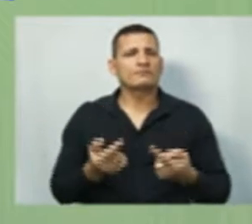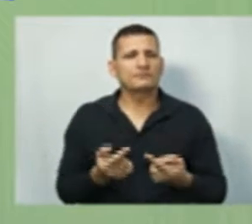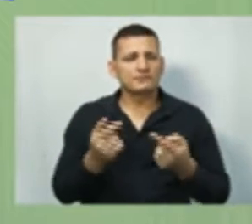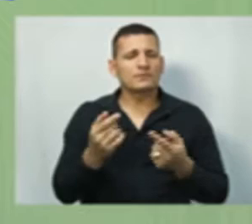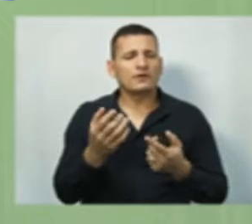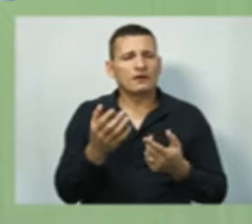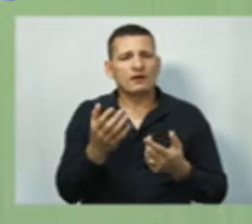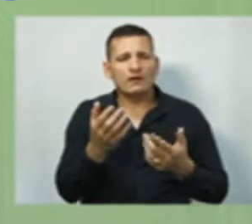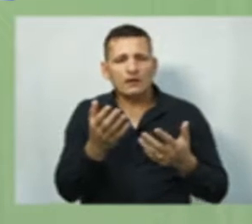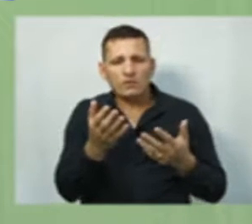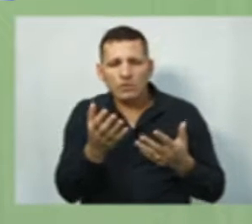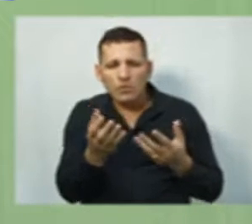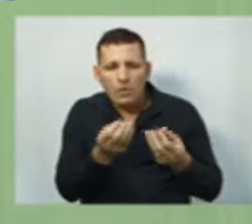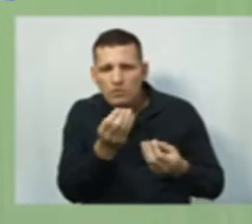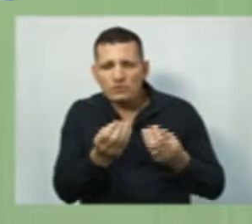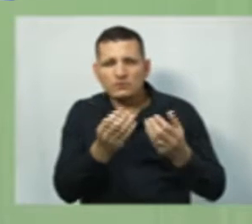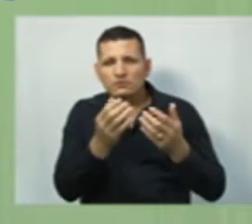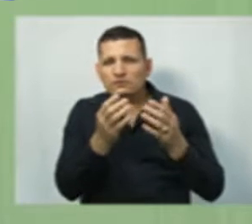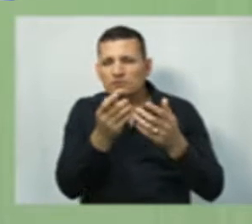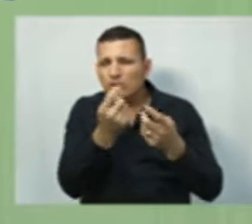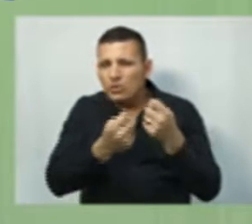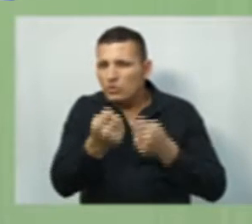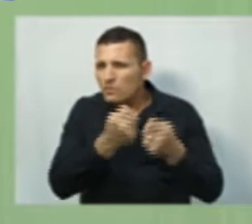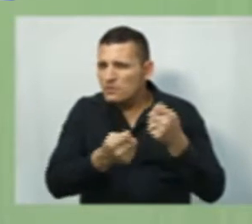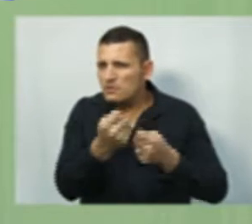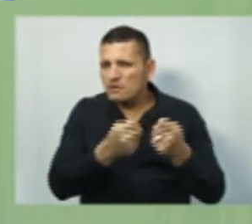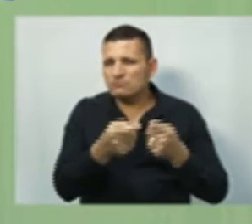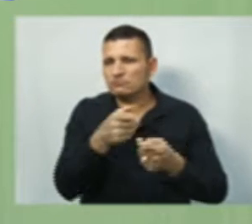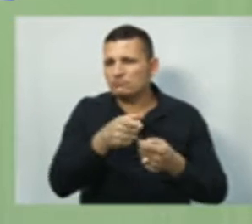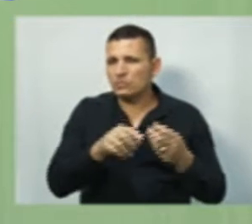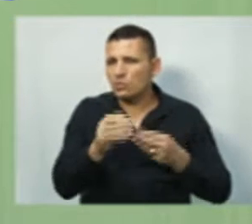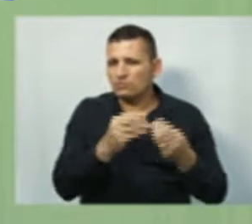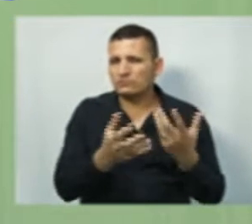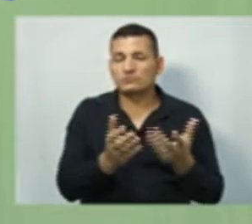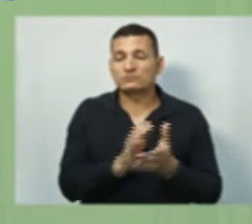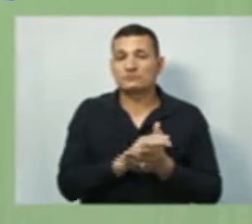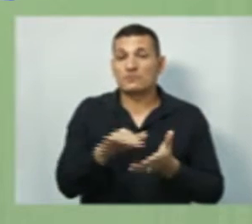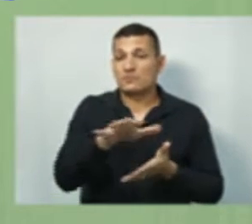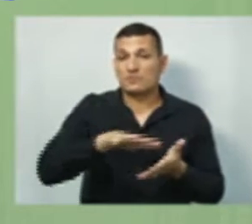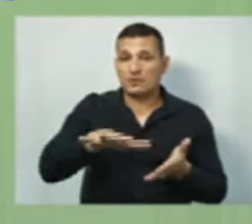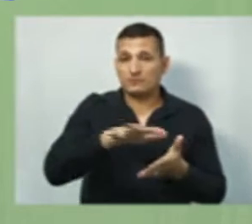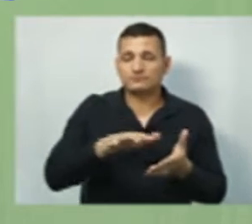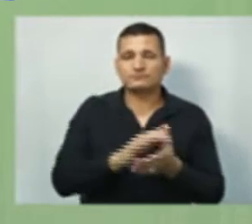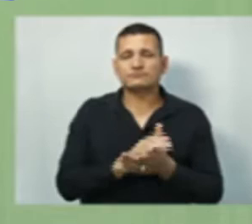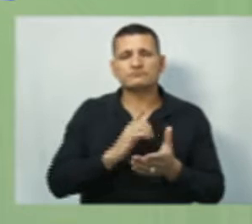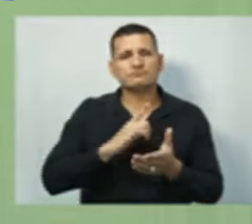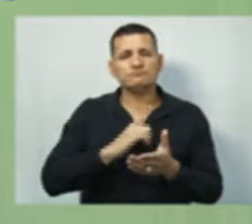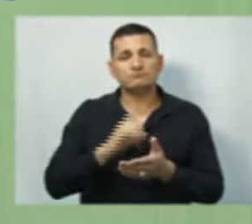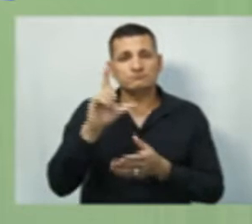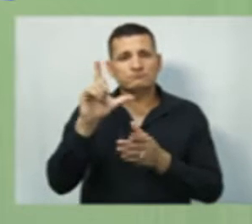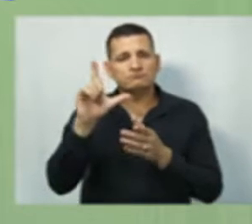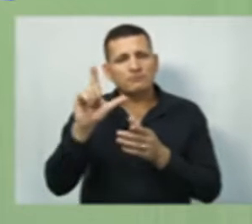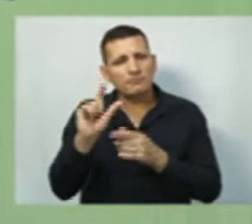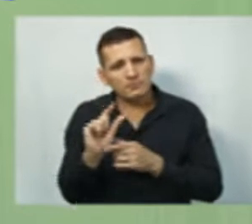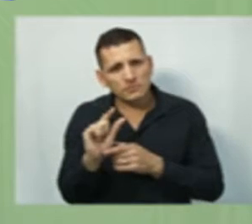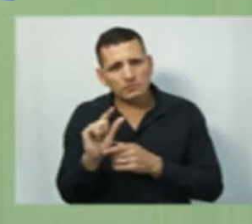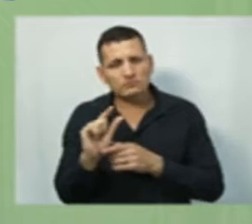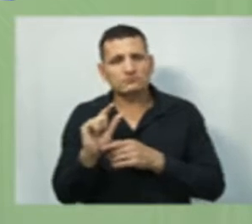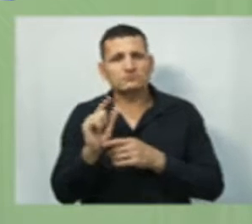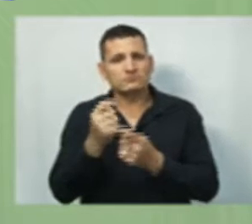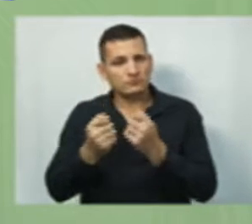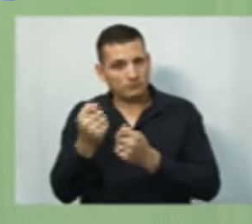da economia. Vamos ver a economia dividida em duas grandes áreas. Vamos falar de microeconomia e vamos falar